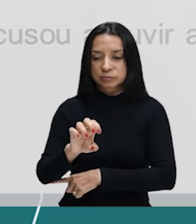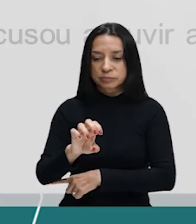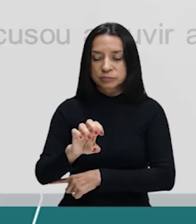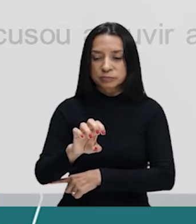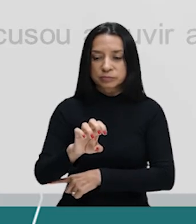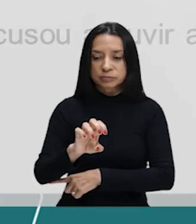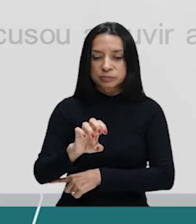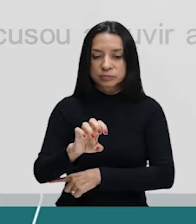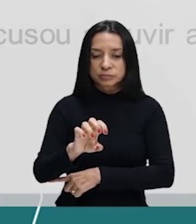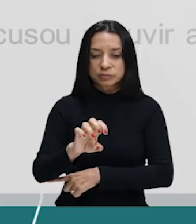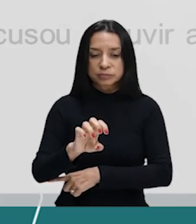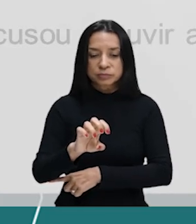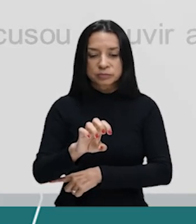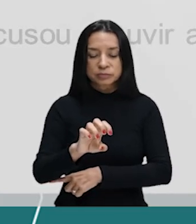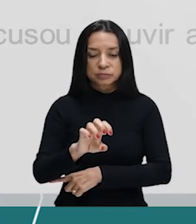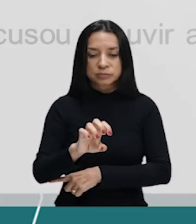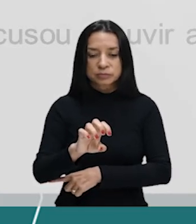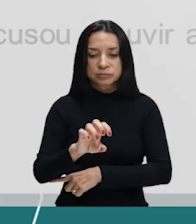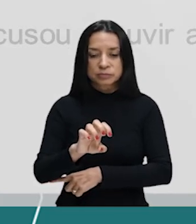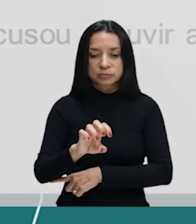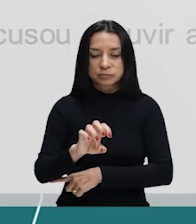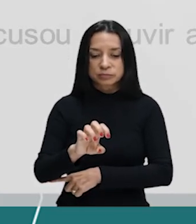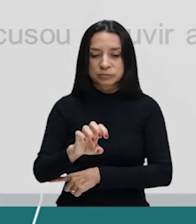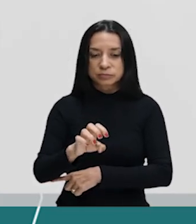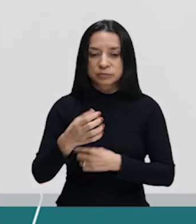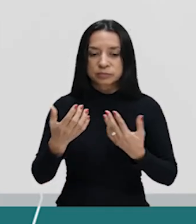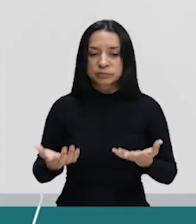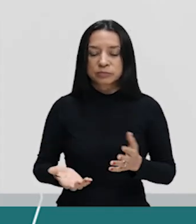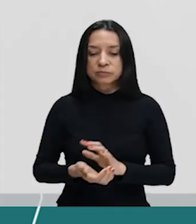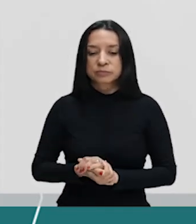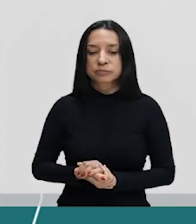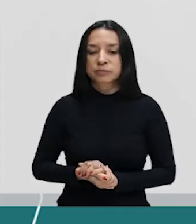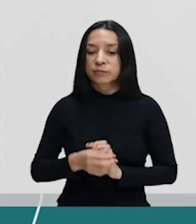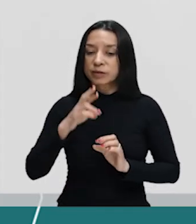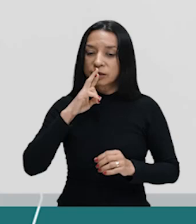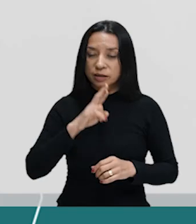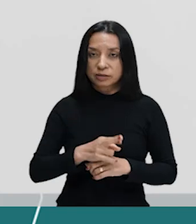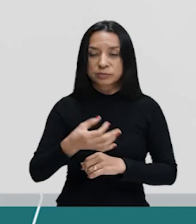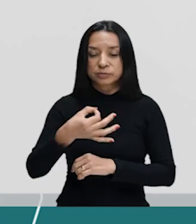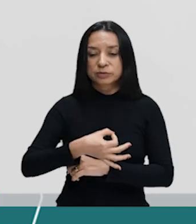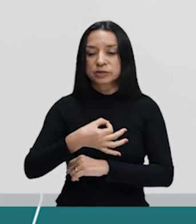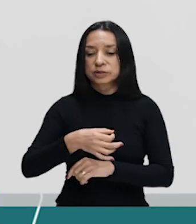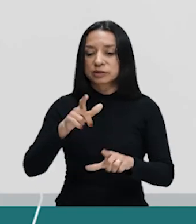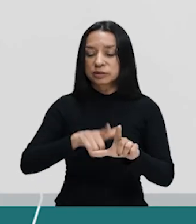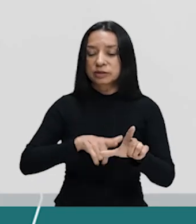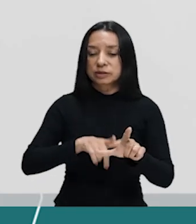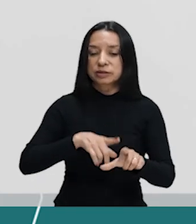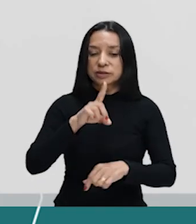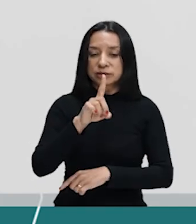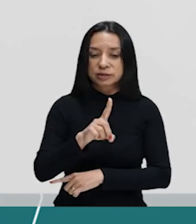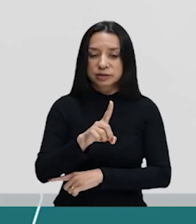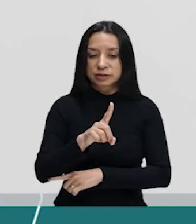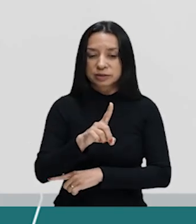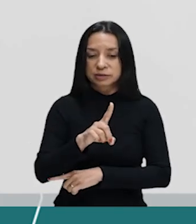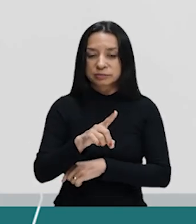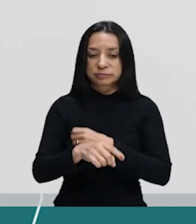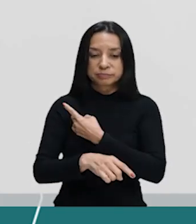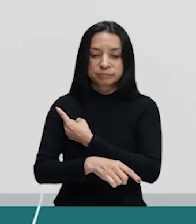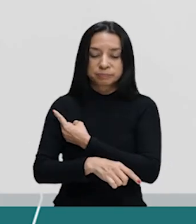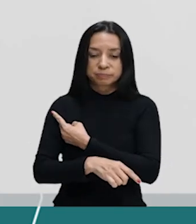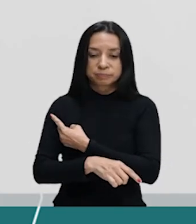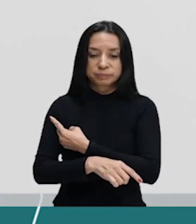Sua Senhoria se recusou a ouvir as minhas explicações. Dando a resposta aqui, que é da letra D, Sua Eminência,